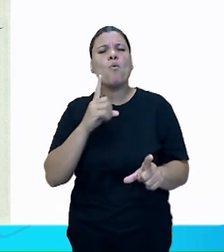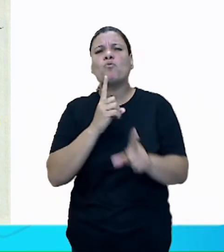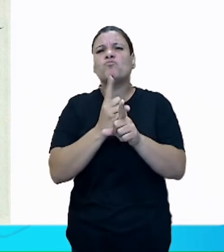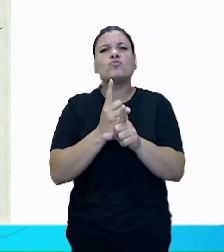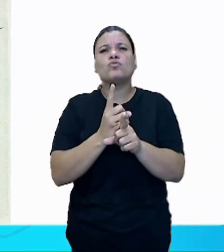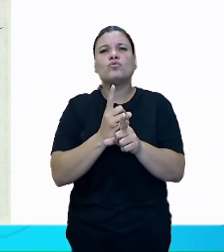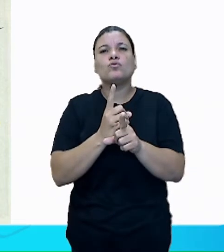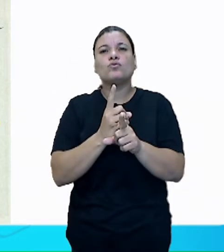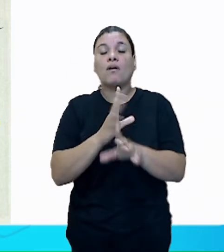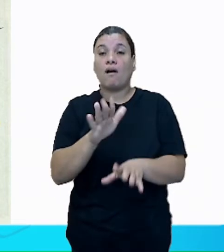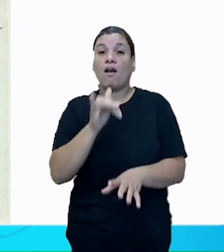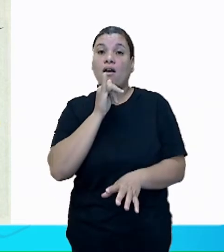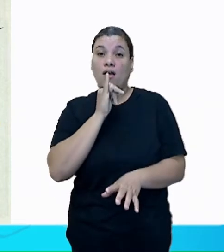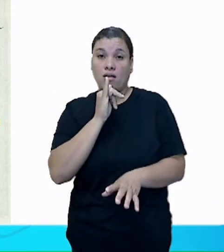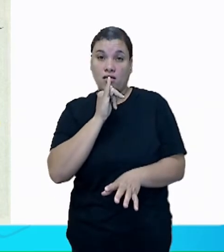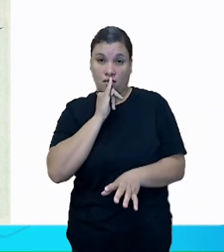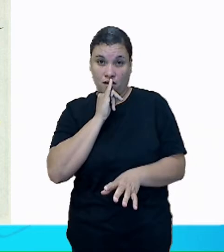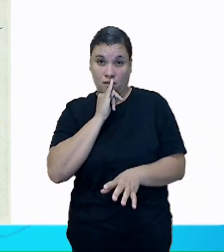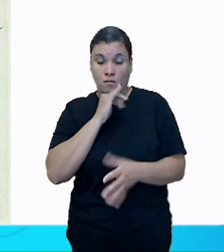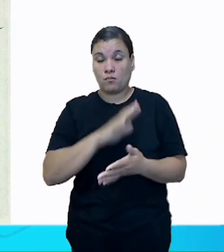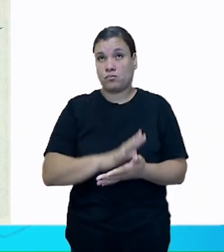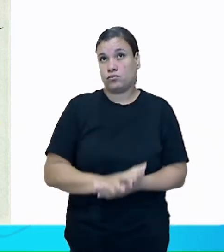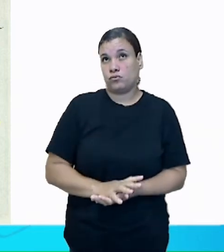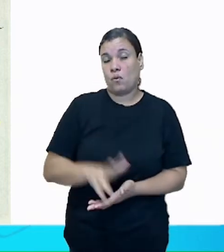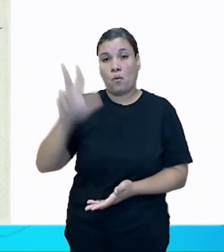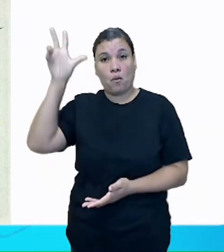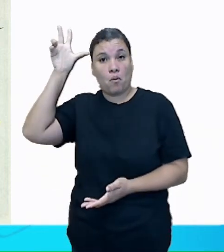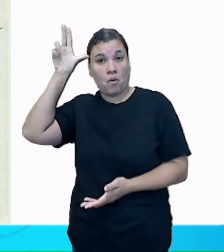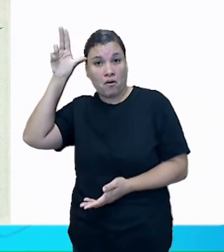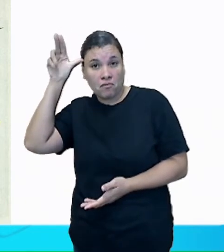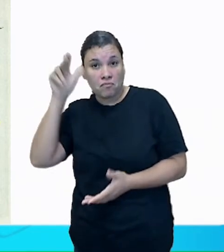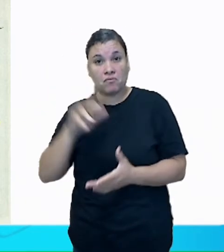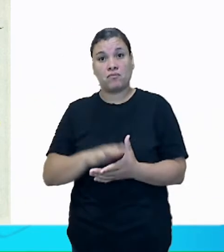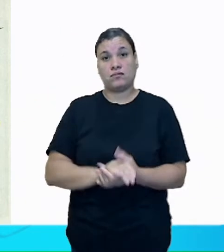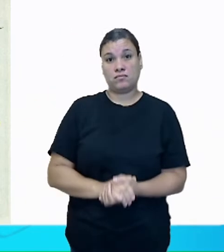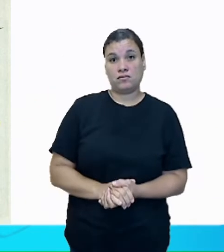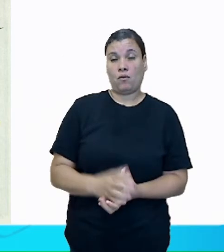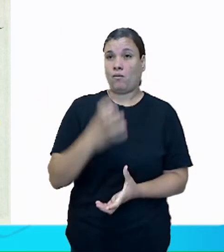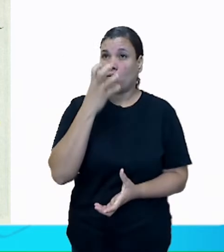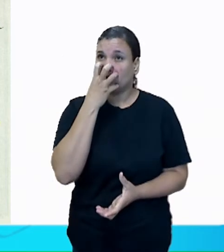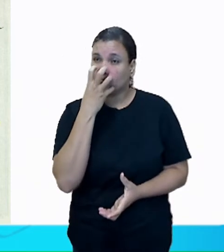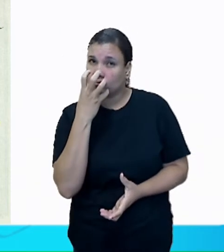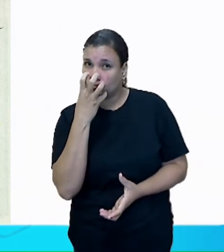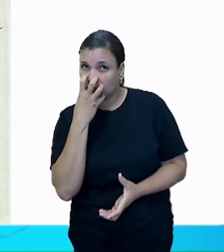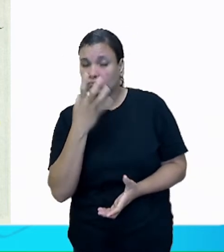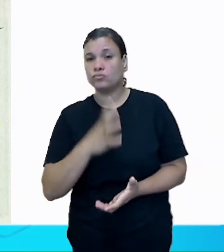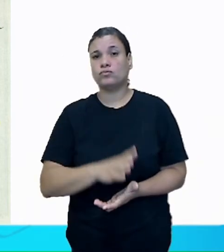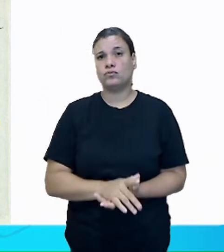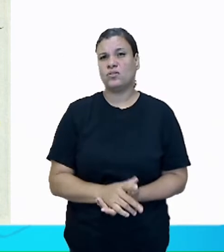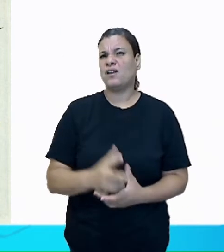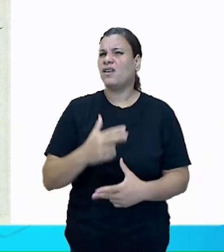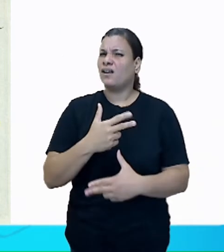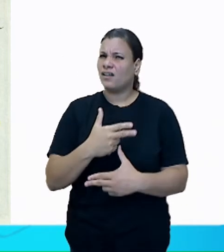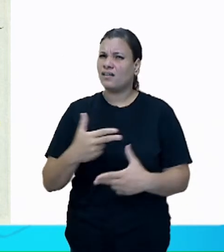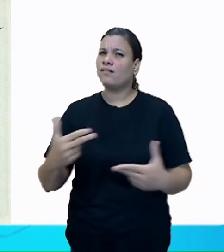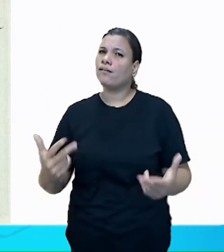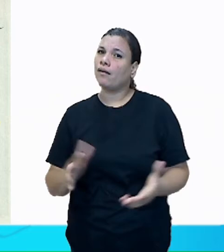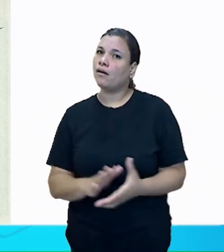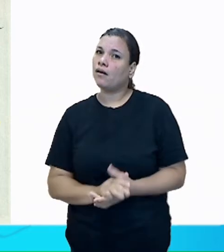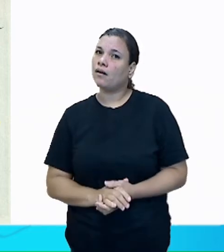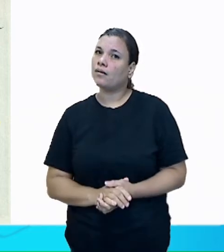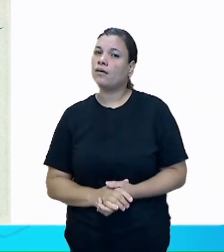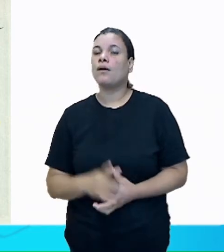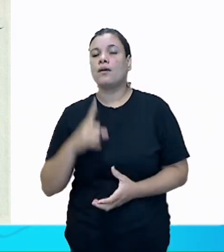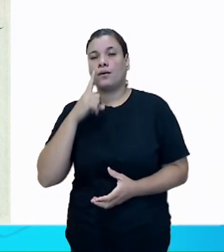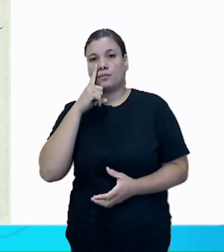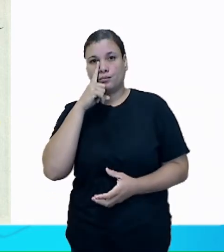danos e também para nós, né? Existem alguns que causam, inclusive, a febre chamada febre maculosa